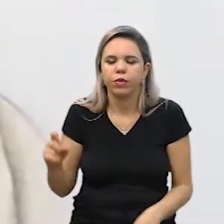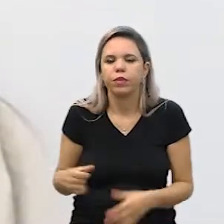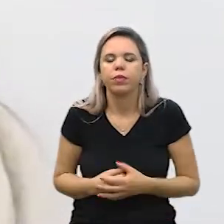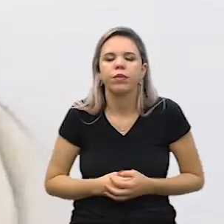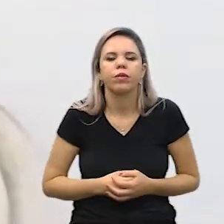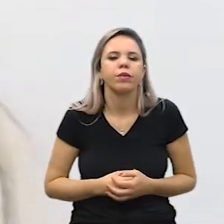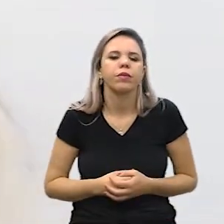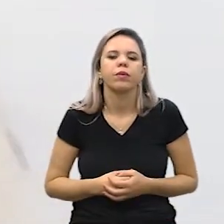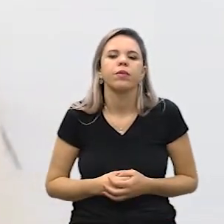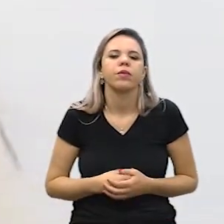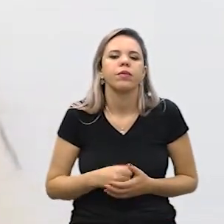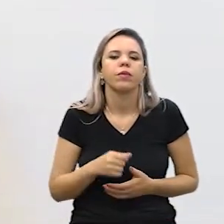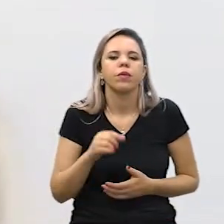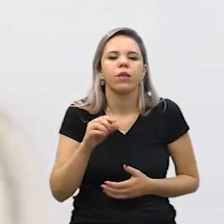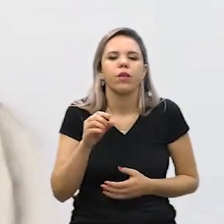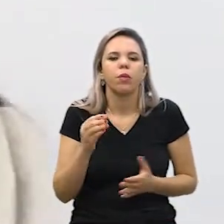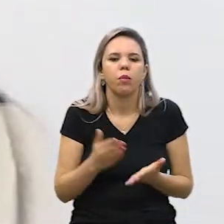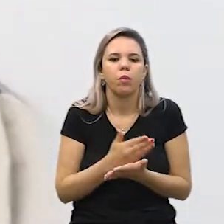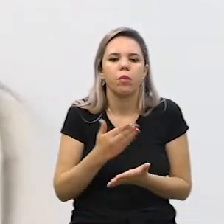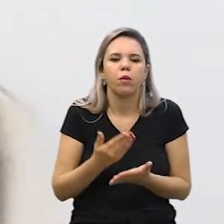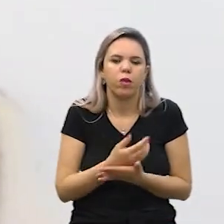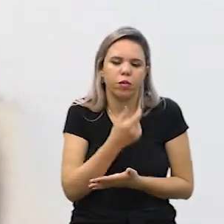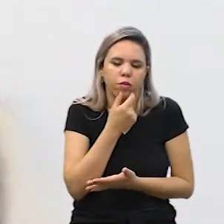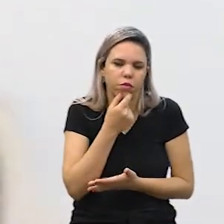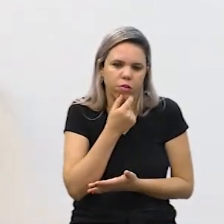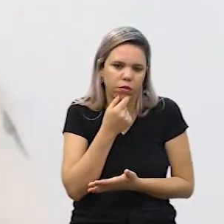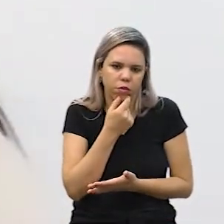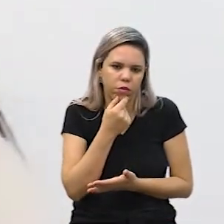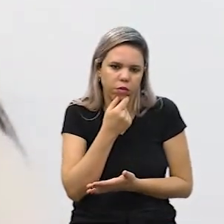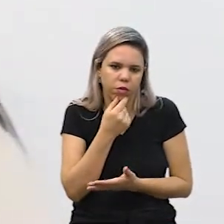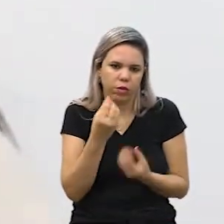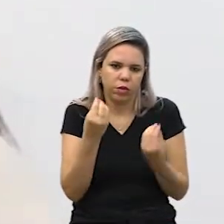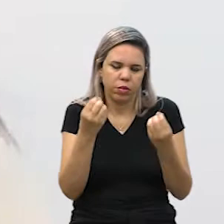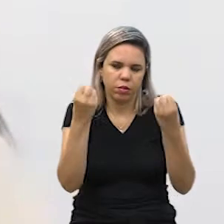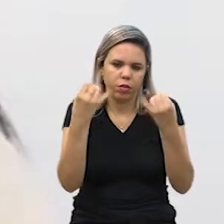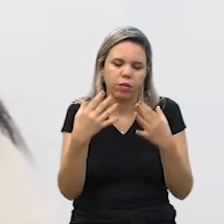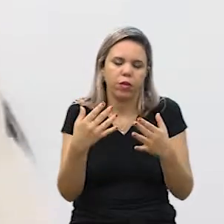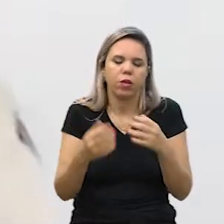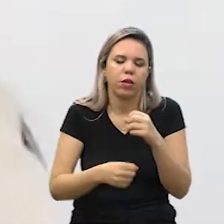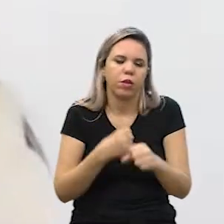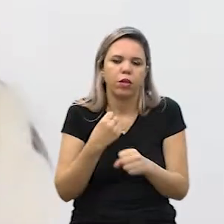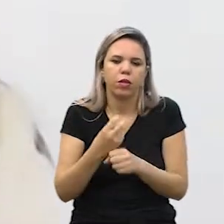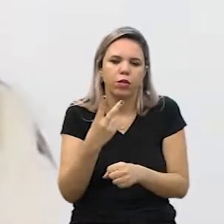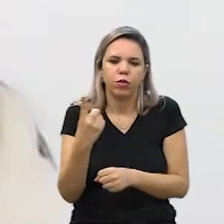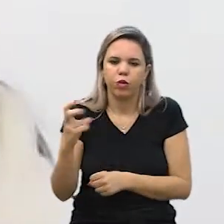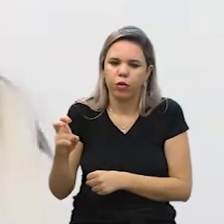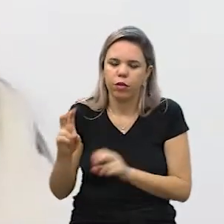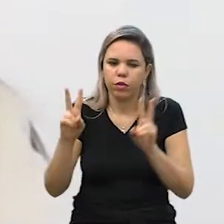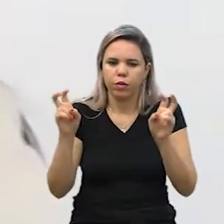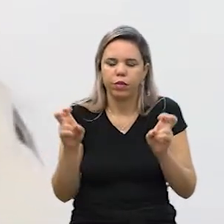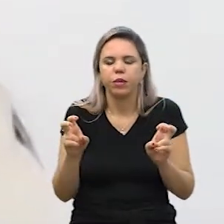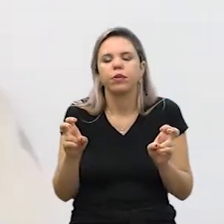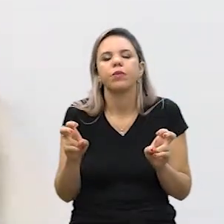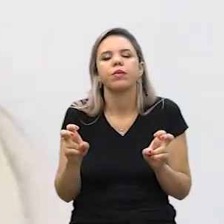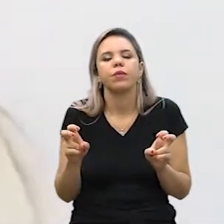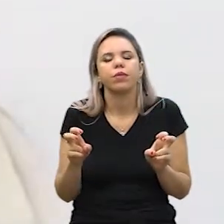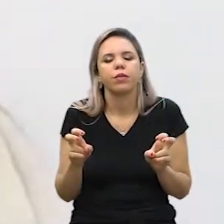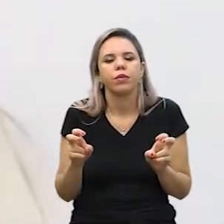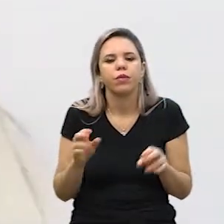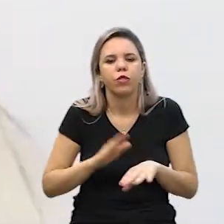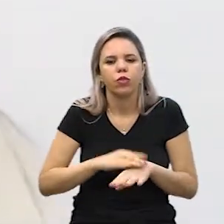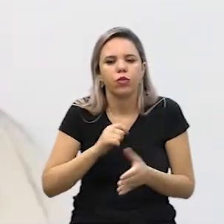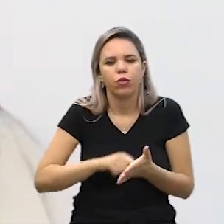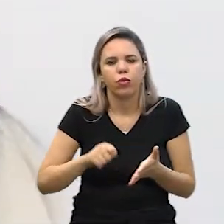chama The Handbook of Blended Learning, onde ele trata em 2015 sobre o tema. Então, em 2015, os